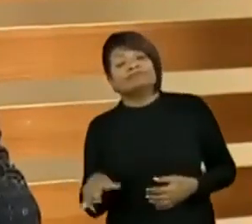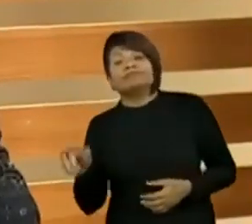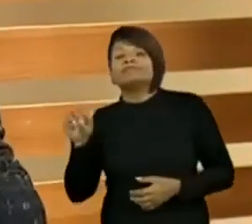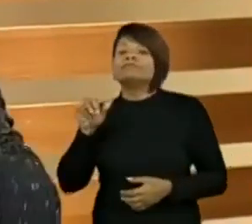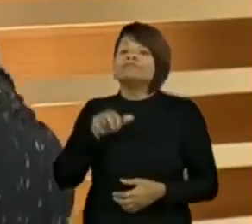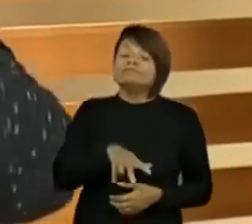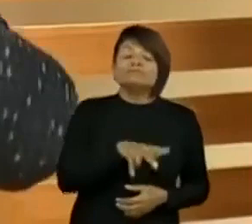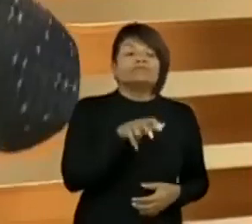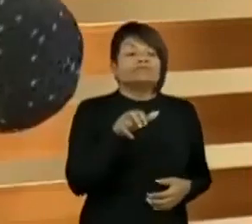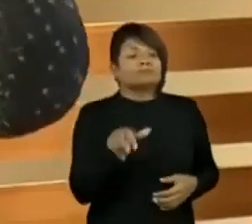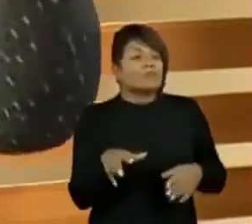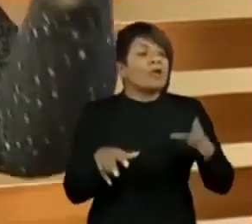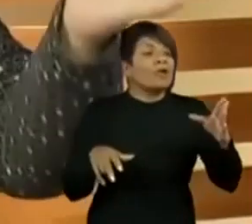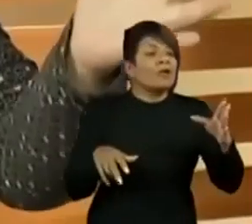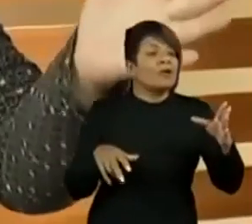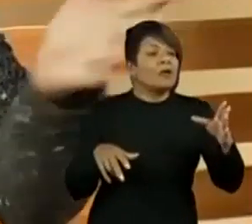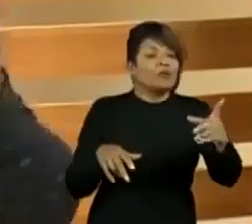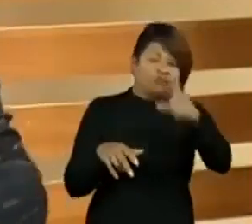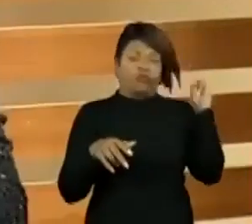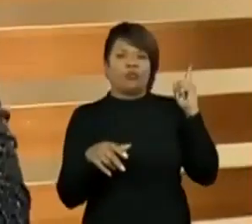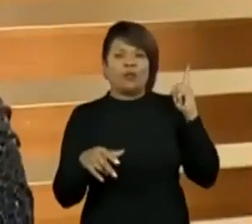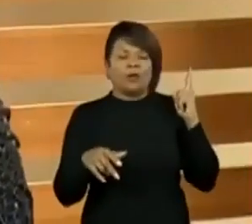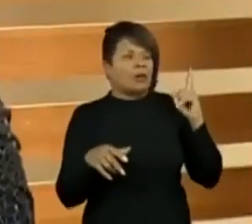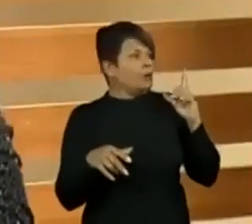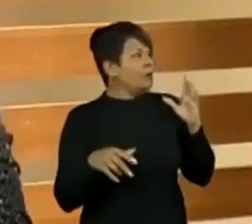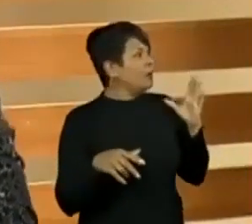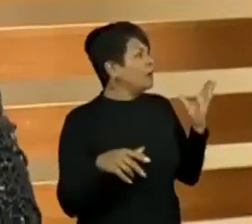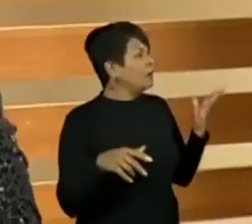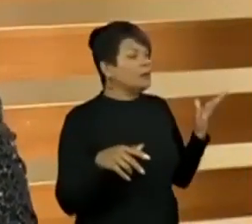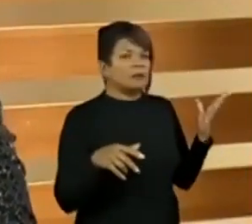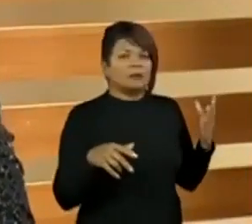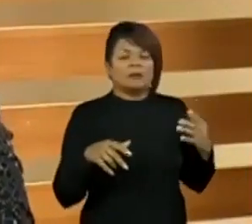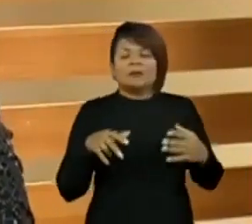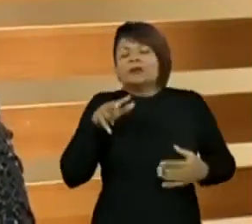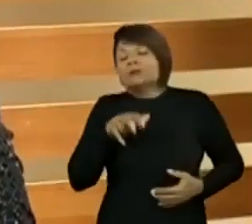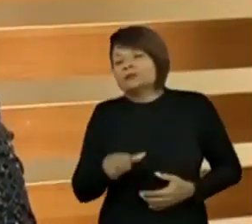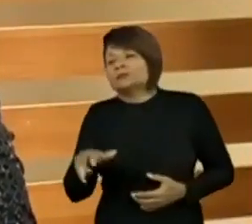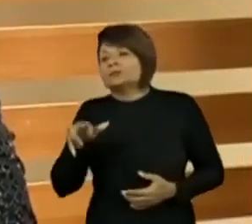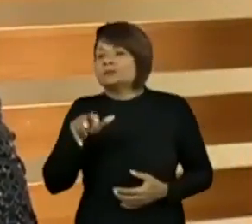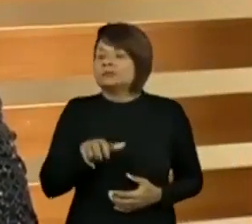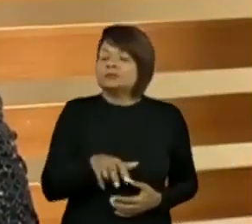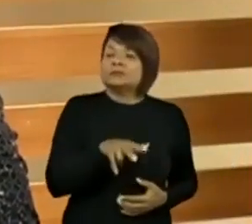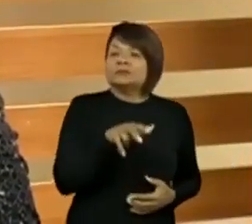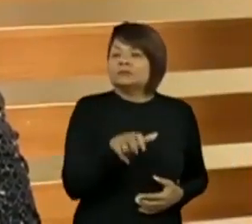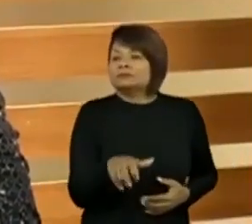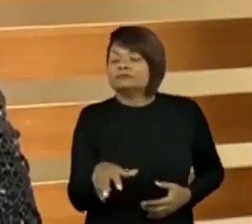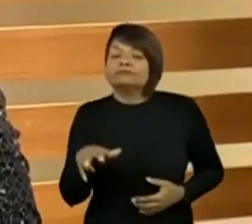que ela encontrava, às vezes passava por ela tão depressa que ela nem tinha tempo de perguntar.